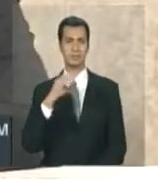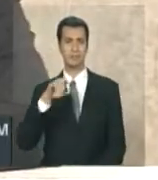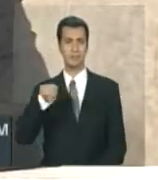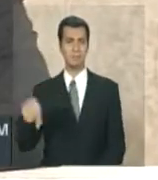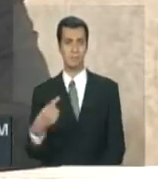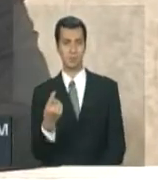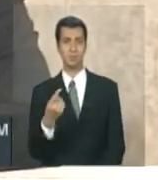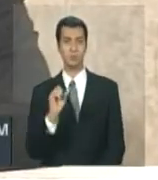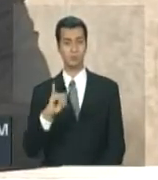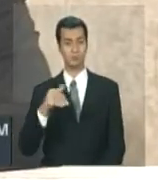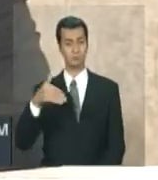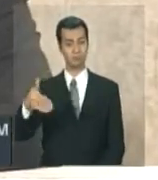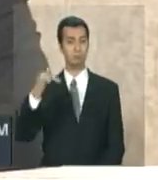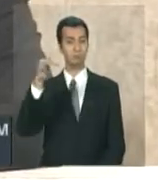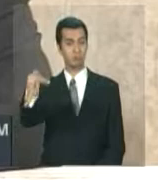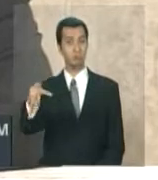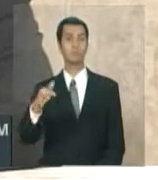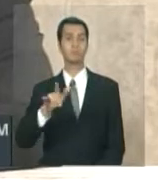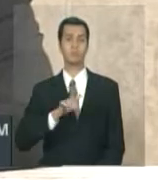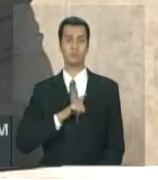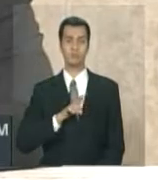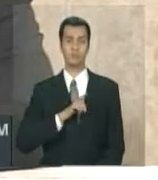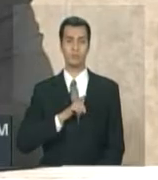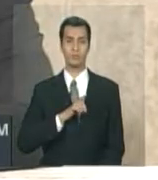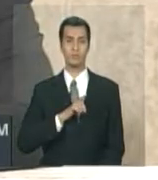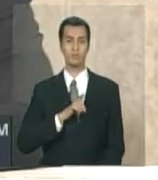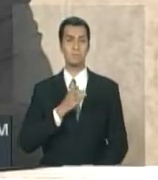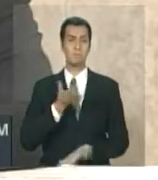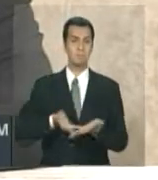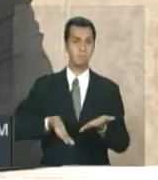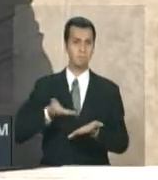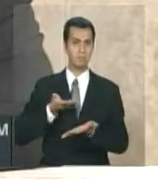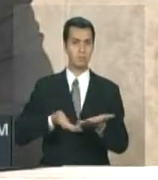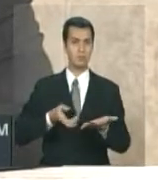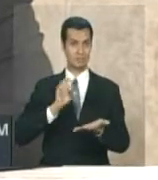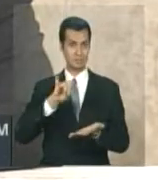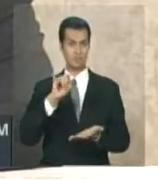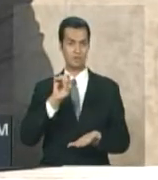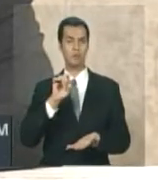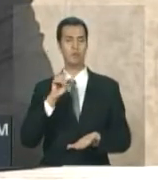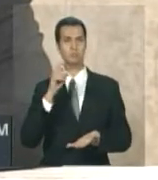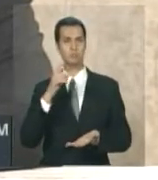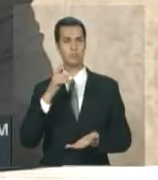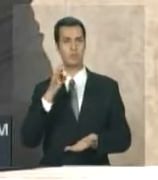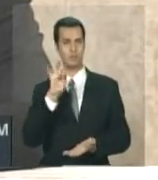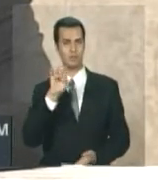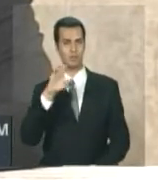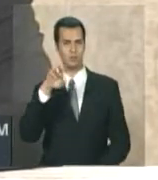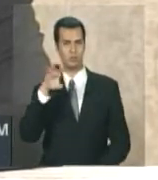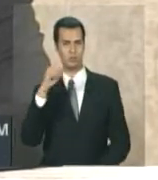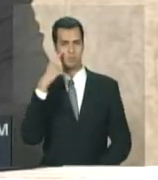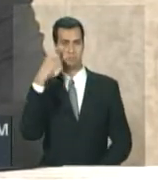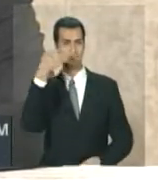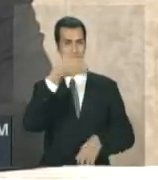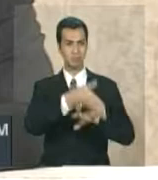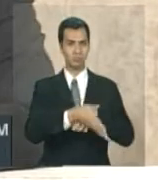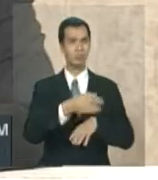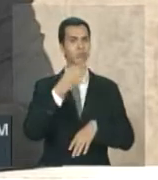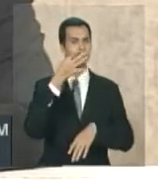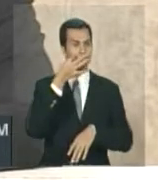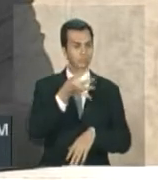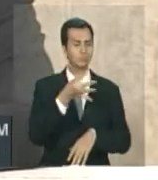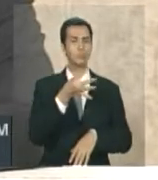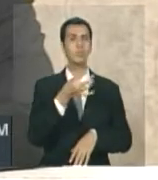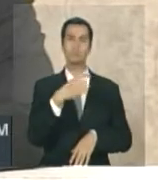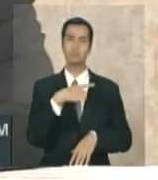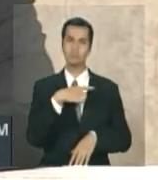dias, o trabalho de apuração da perda, visita em loco da assistência técnica, já tem 19